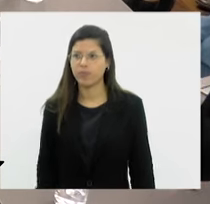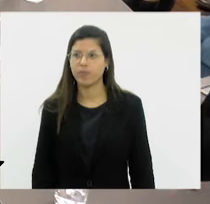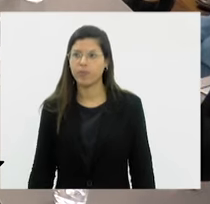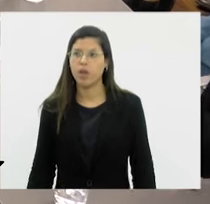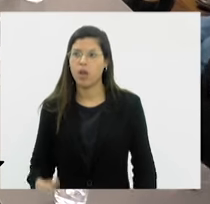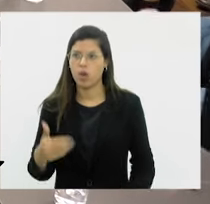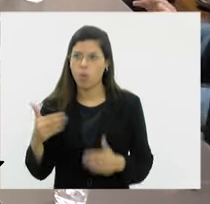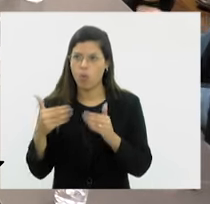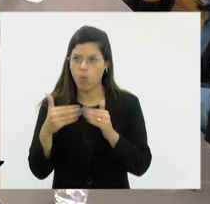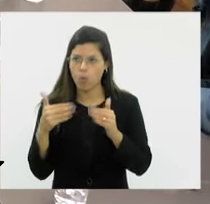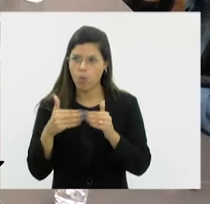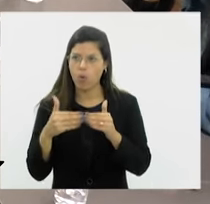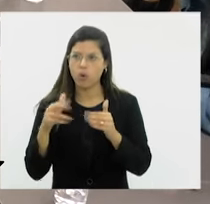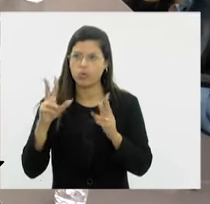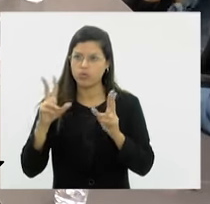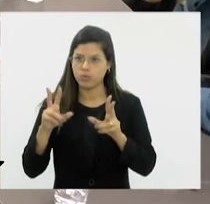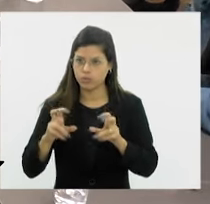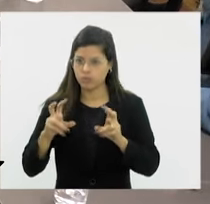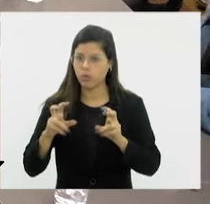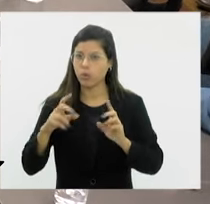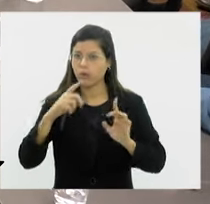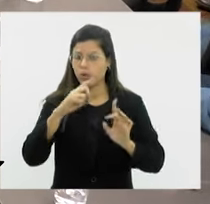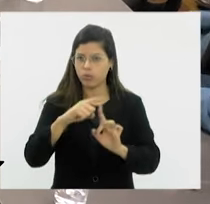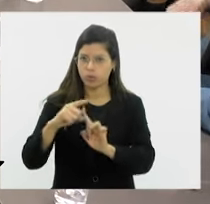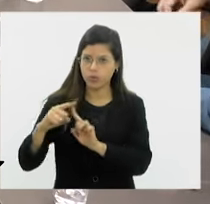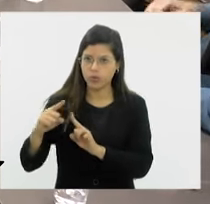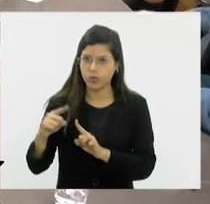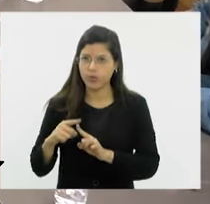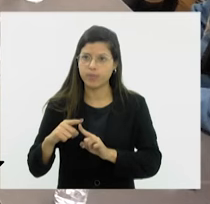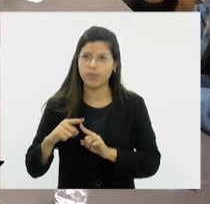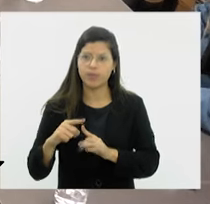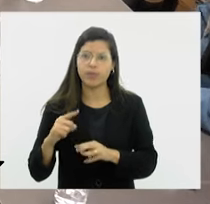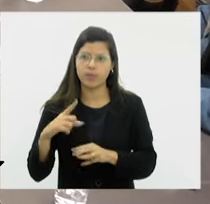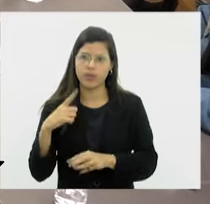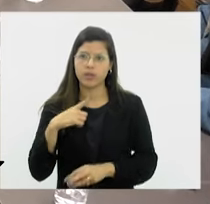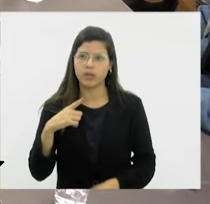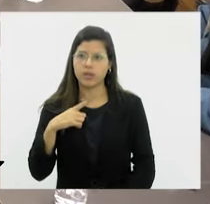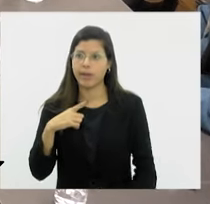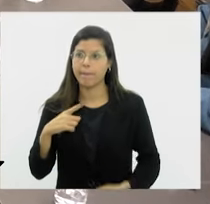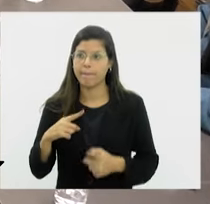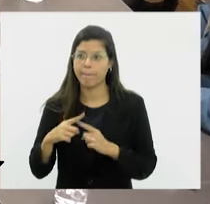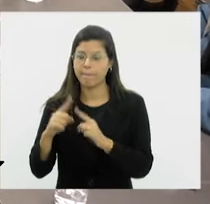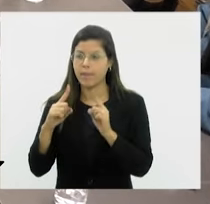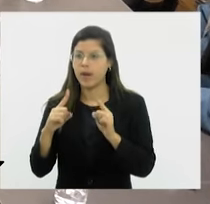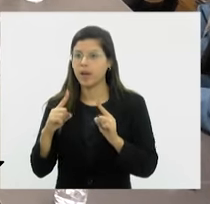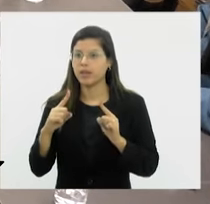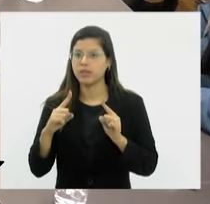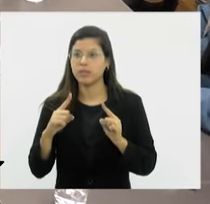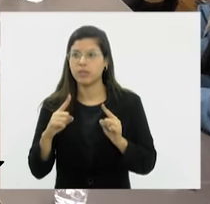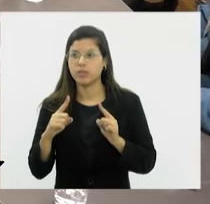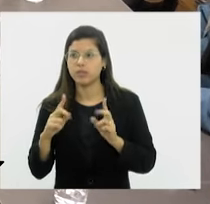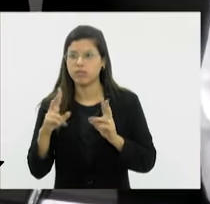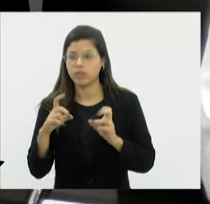Vossa Excelência sobre a existência da modalidade, mas eu achei muito pertinente a